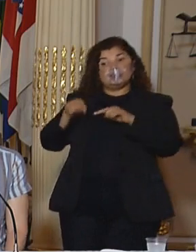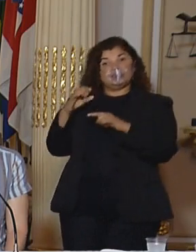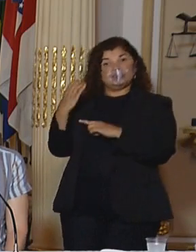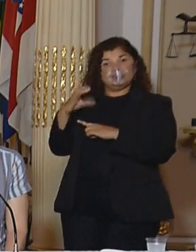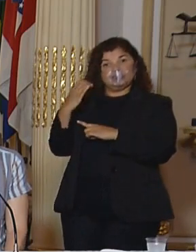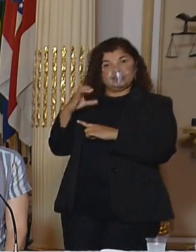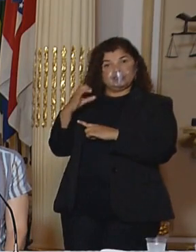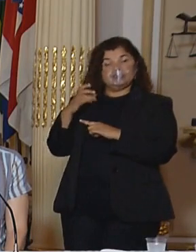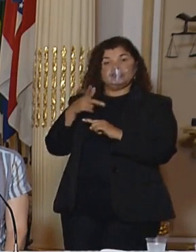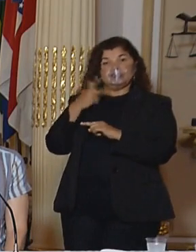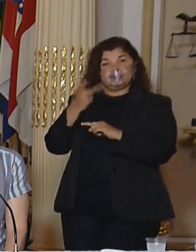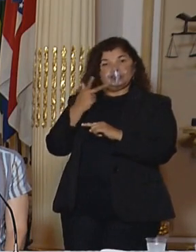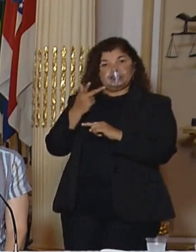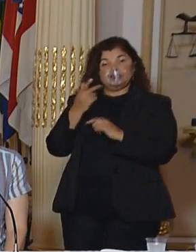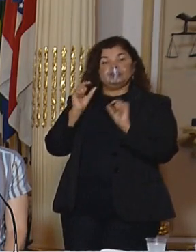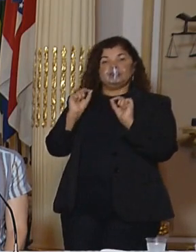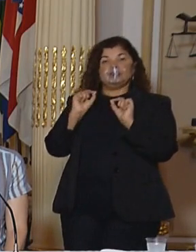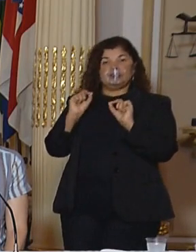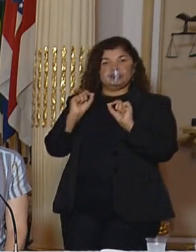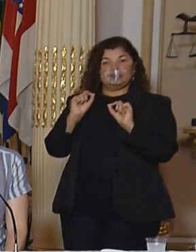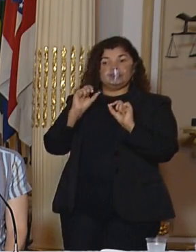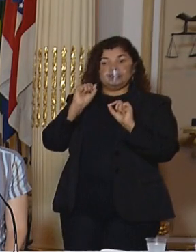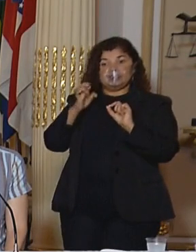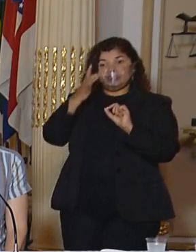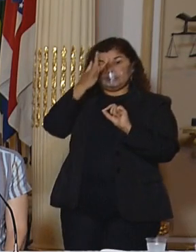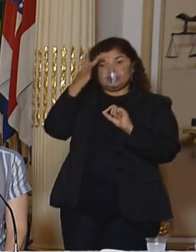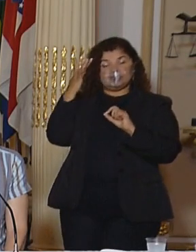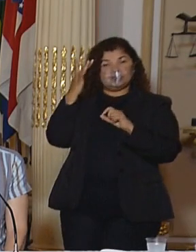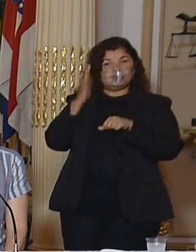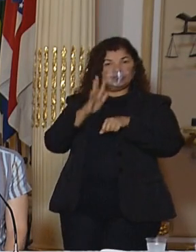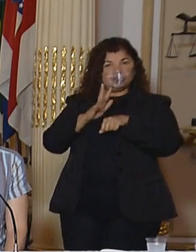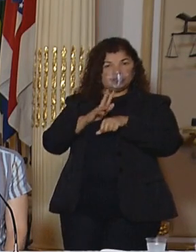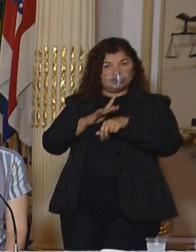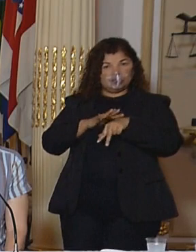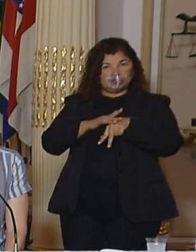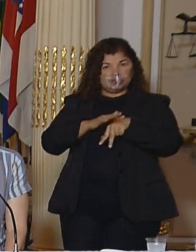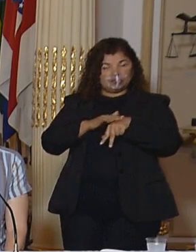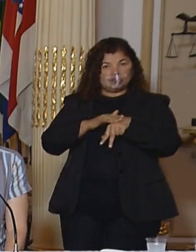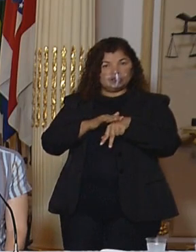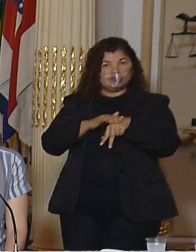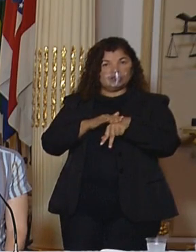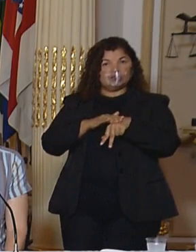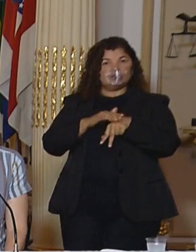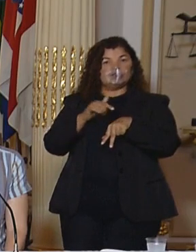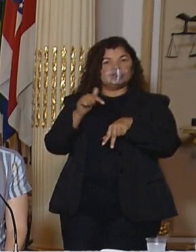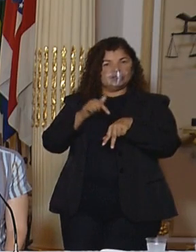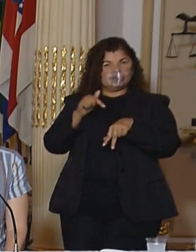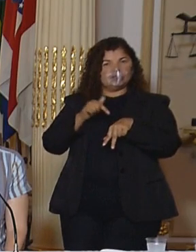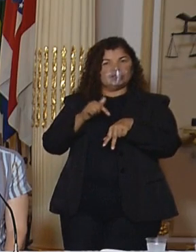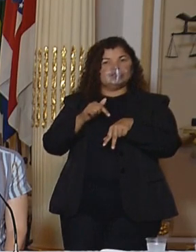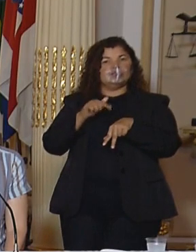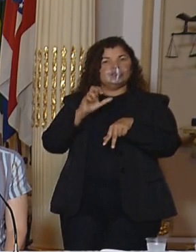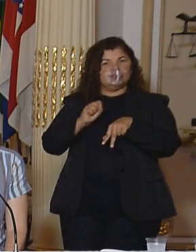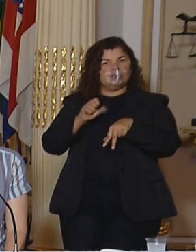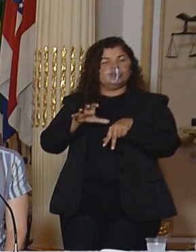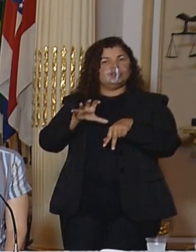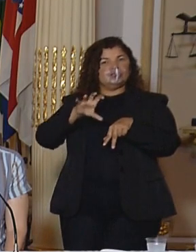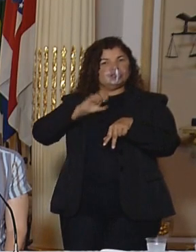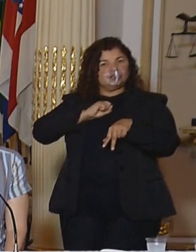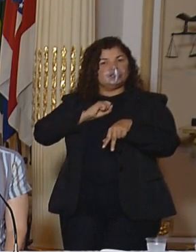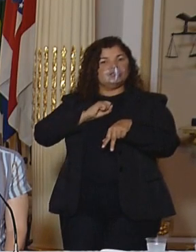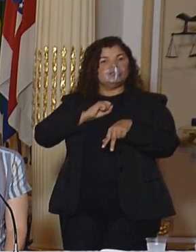É verdade que a pessoa que uma vez adoecendo de Covid, ela pode adquirir uma